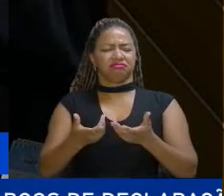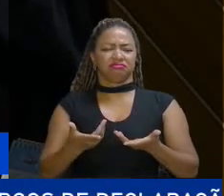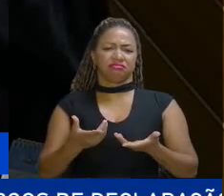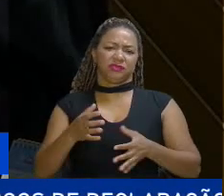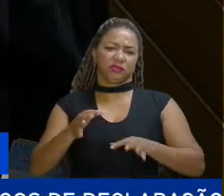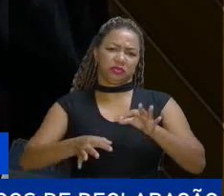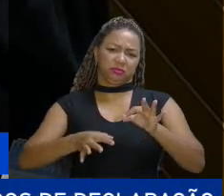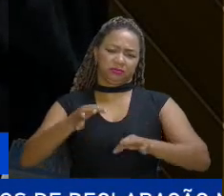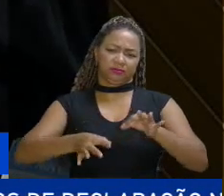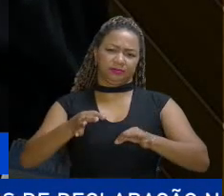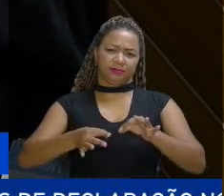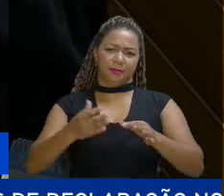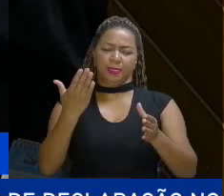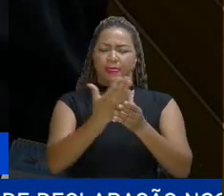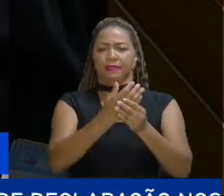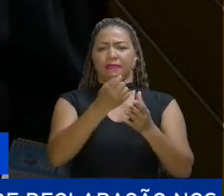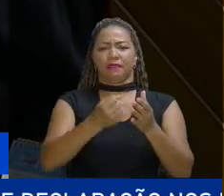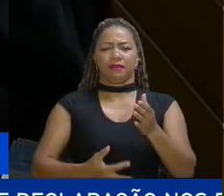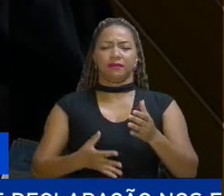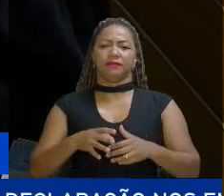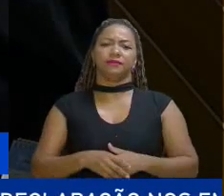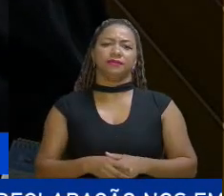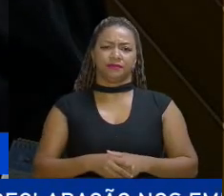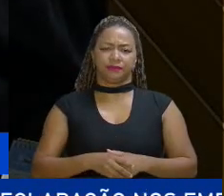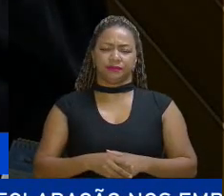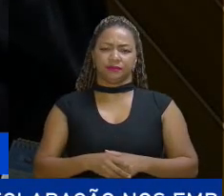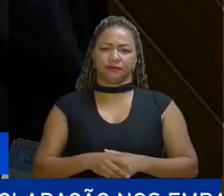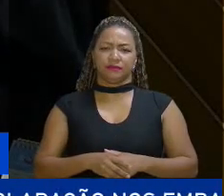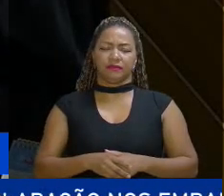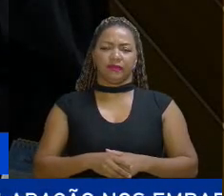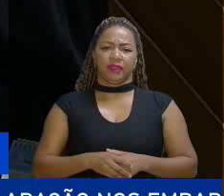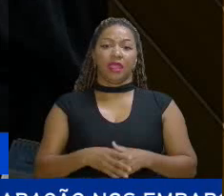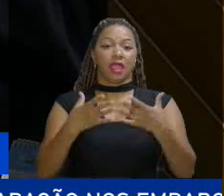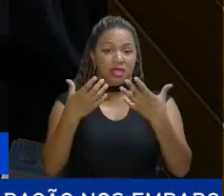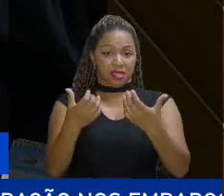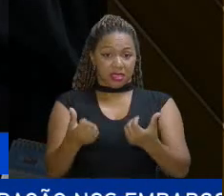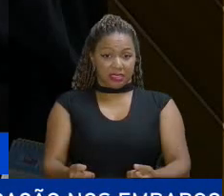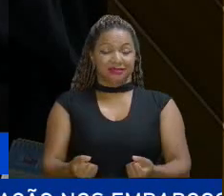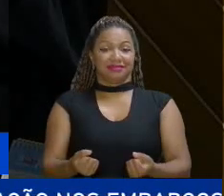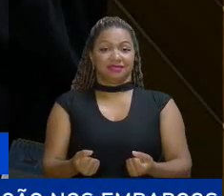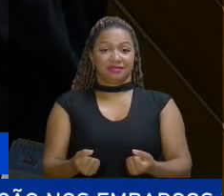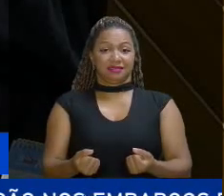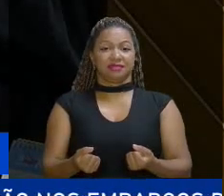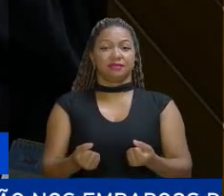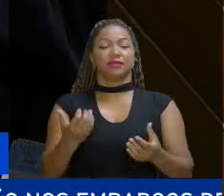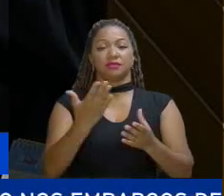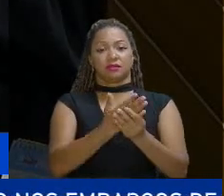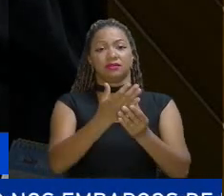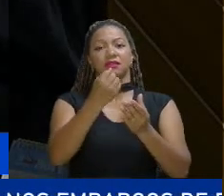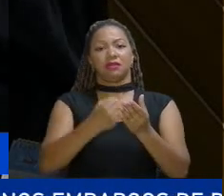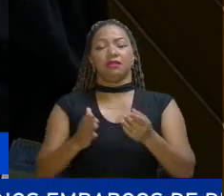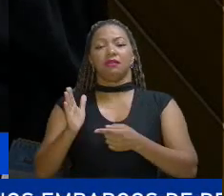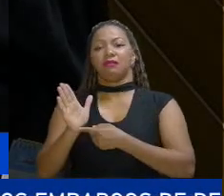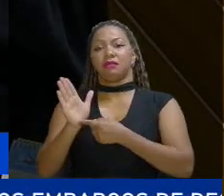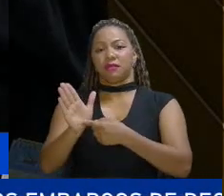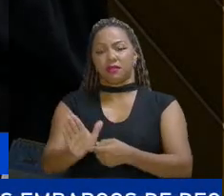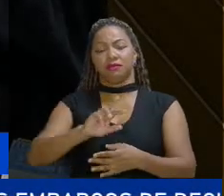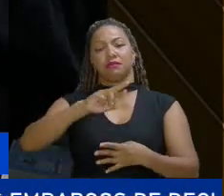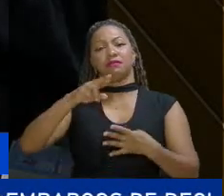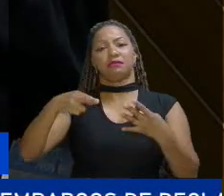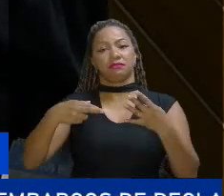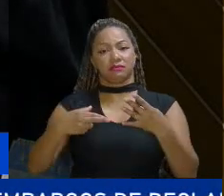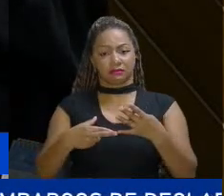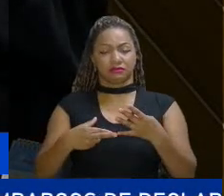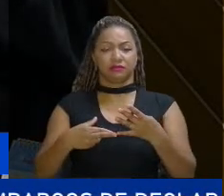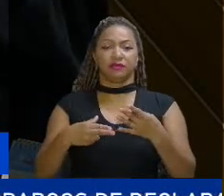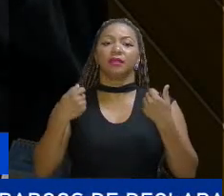fazer embargante aqui. Para admitir o embargante como parte e assim poder apresentar este recurso, por